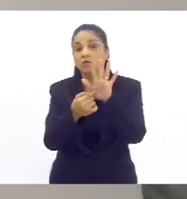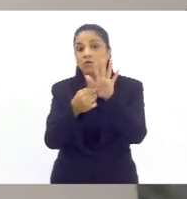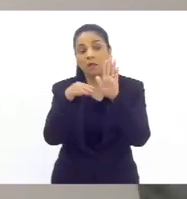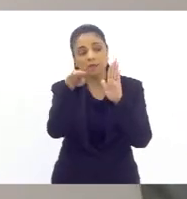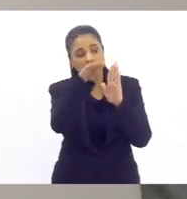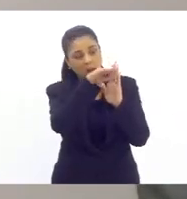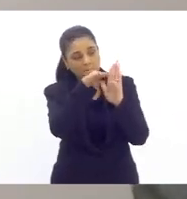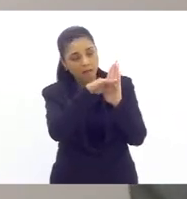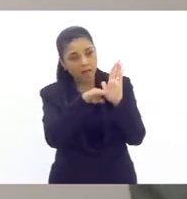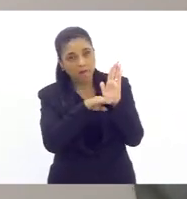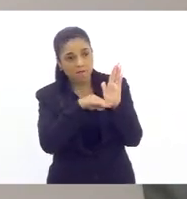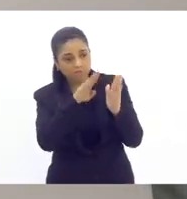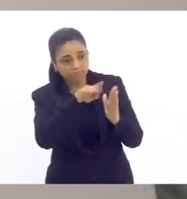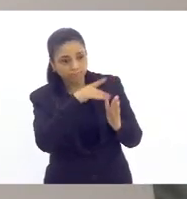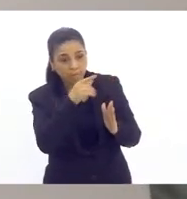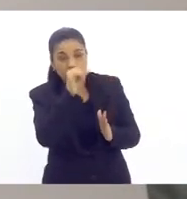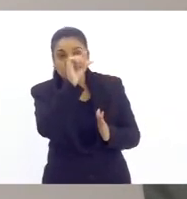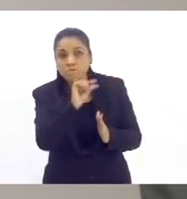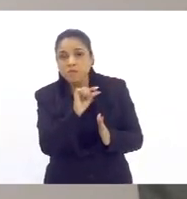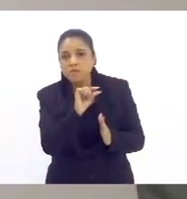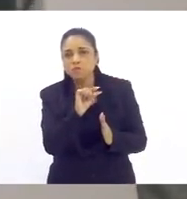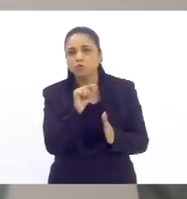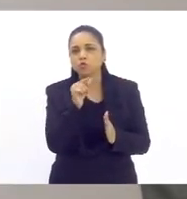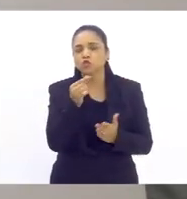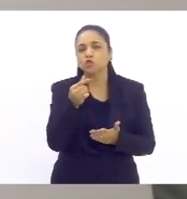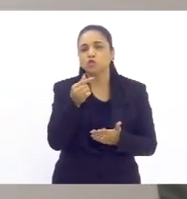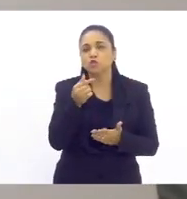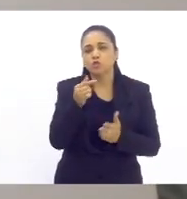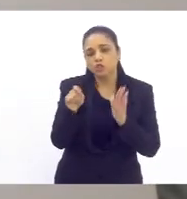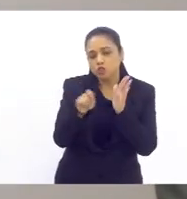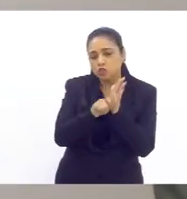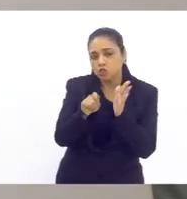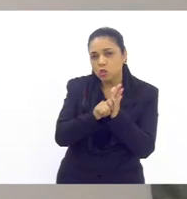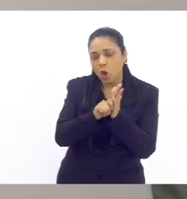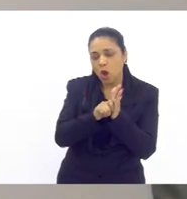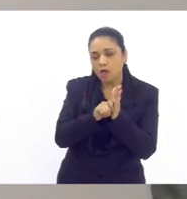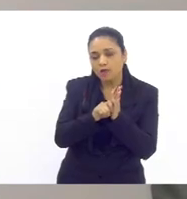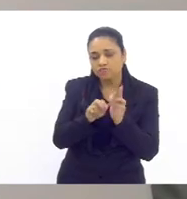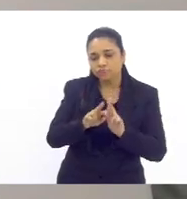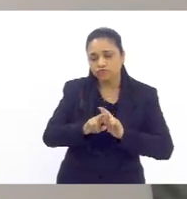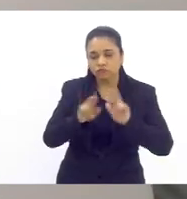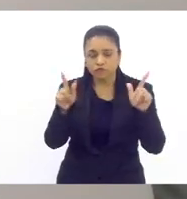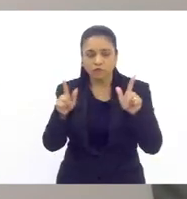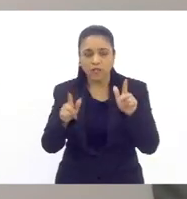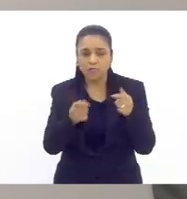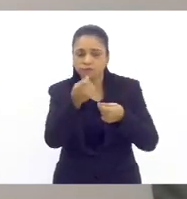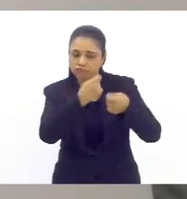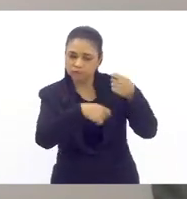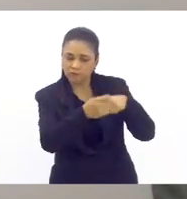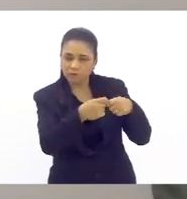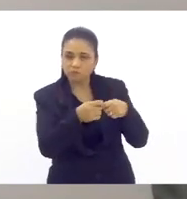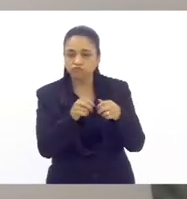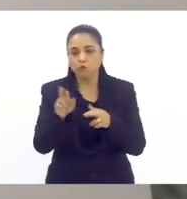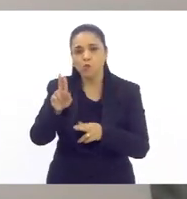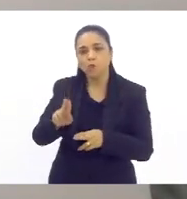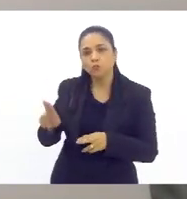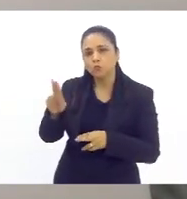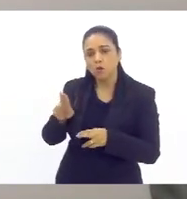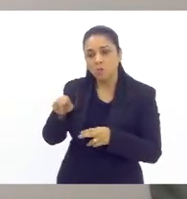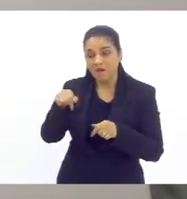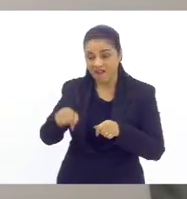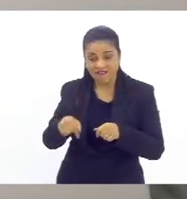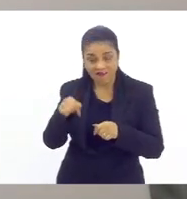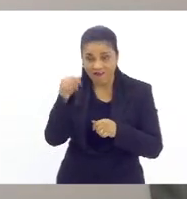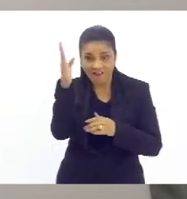de quantidade mínima de drogas que diferenciaria o traficante do usuário tem problemas isso tem muitos mas nem isso a lei brasileira